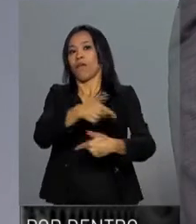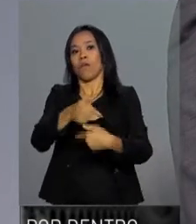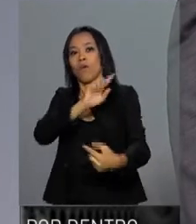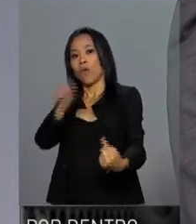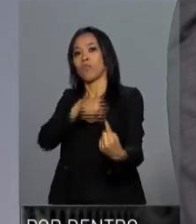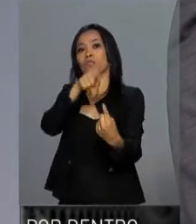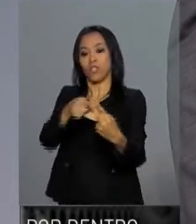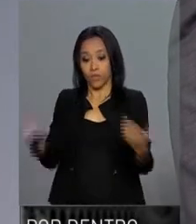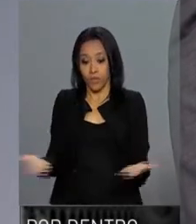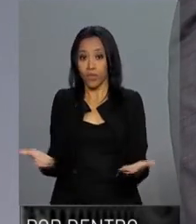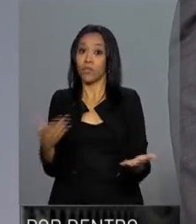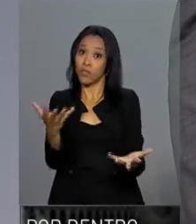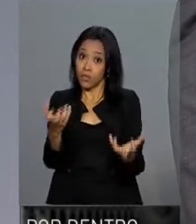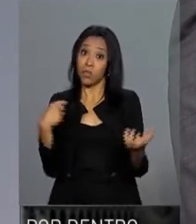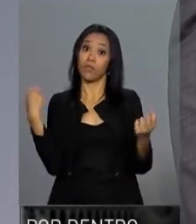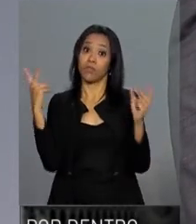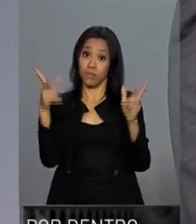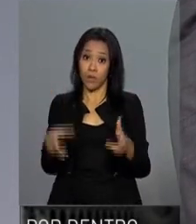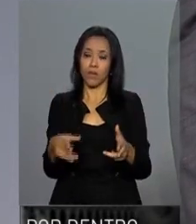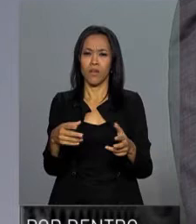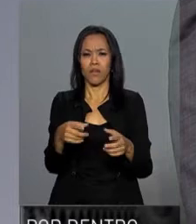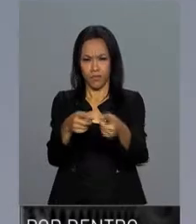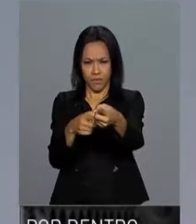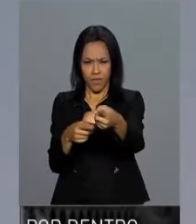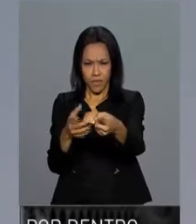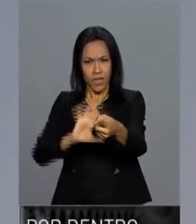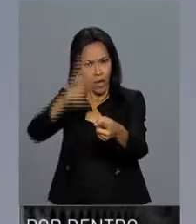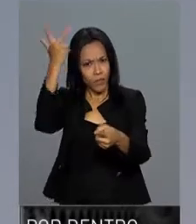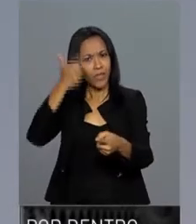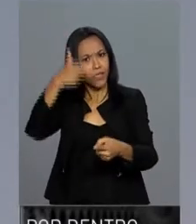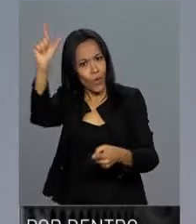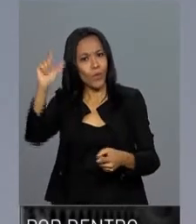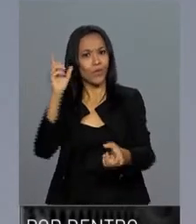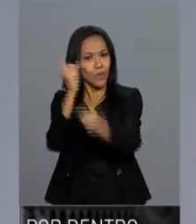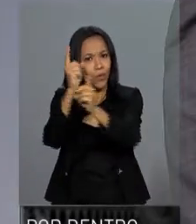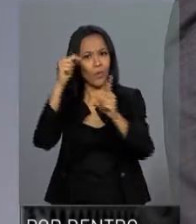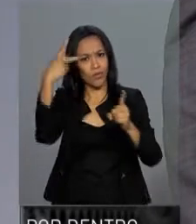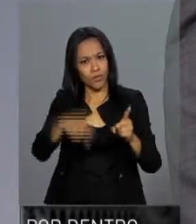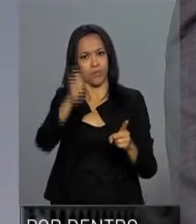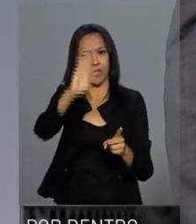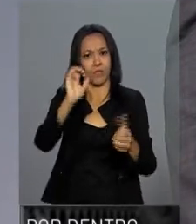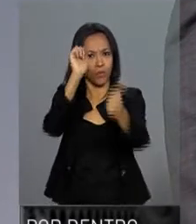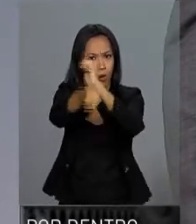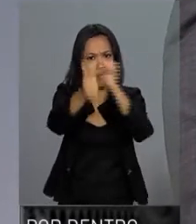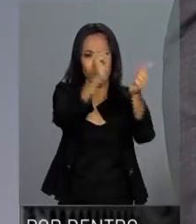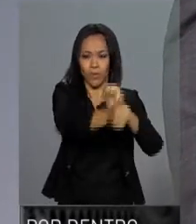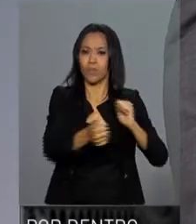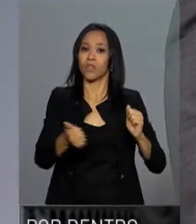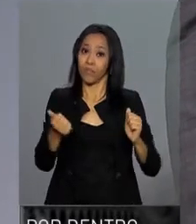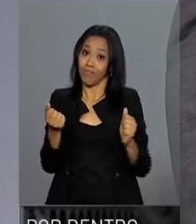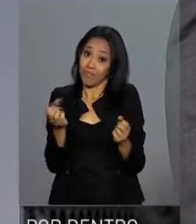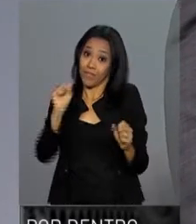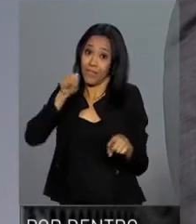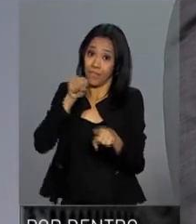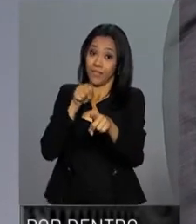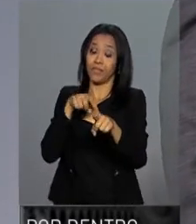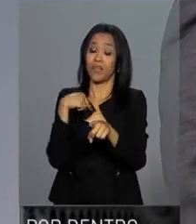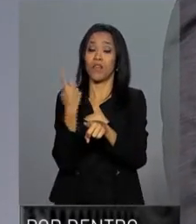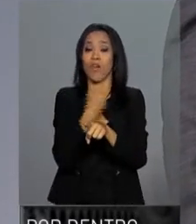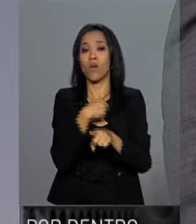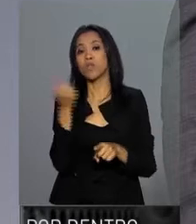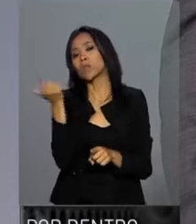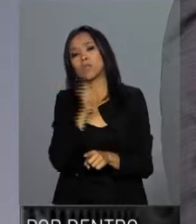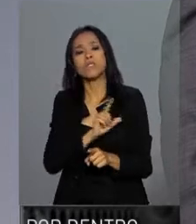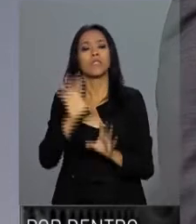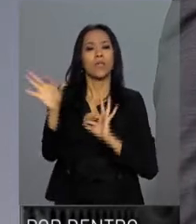objetivo que a gente quer é que em outros segmentos na ministra claro que viu muitos megaeventos e acima de tudo que a gente seja capaz de